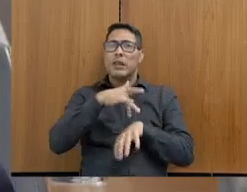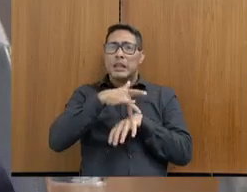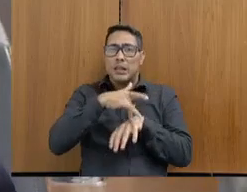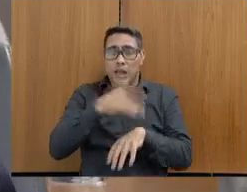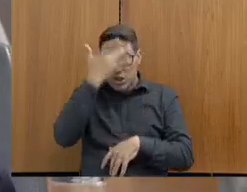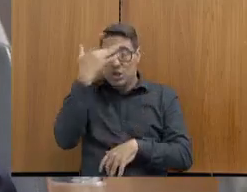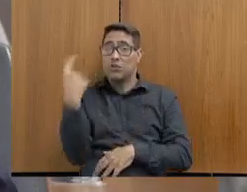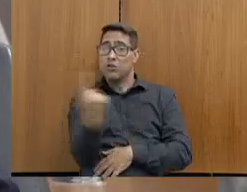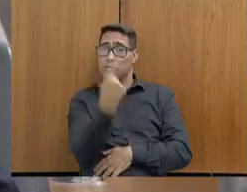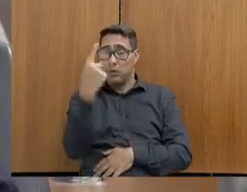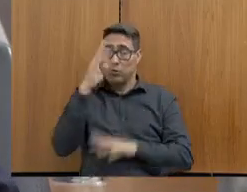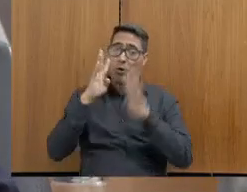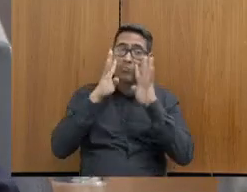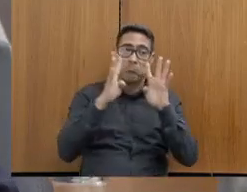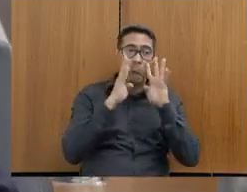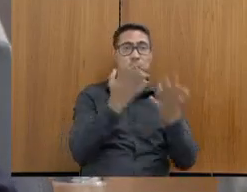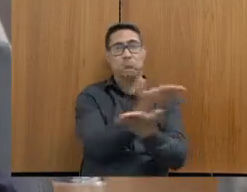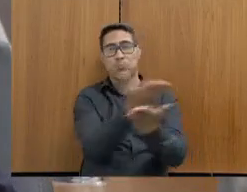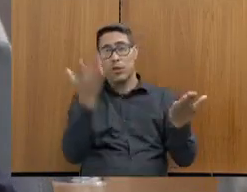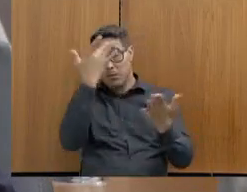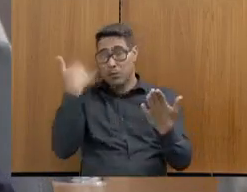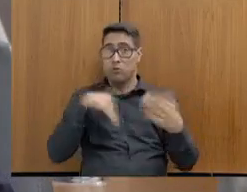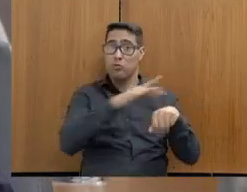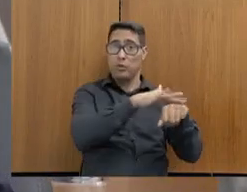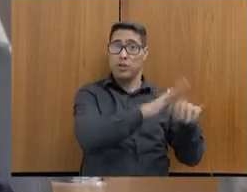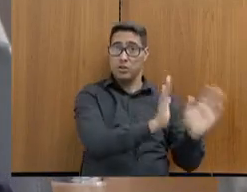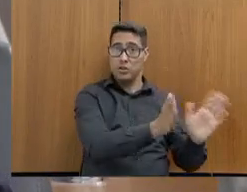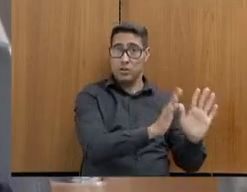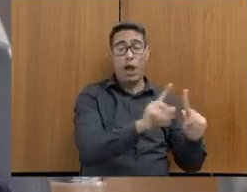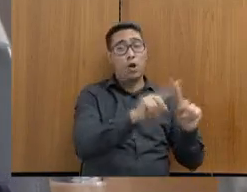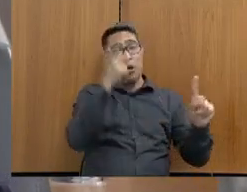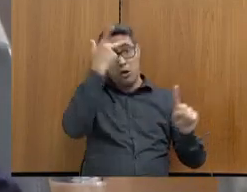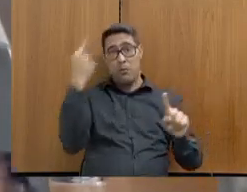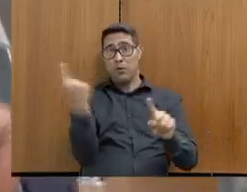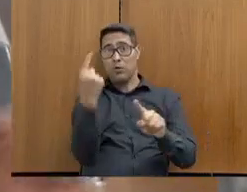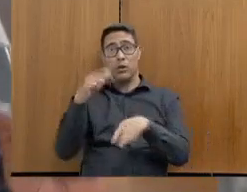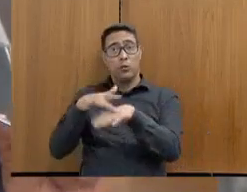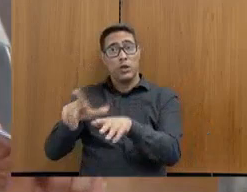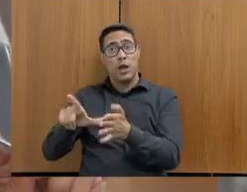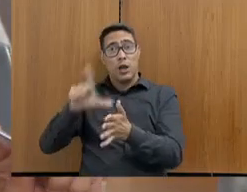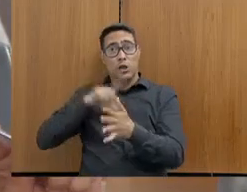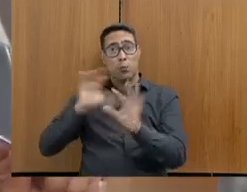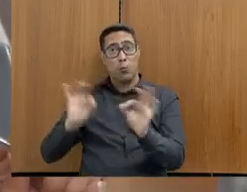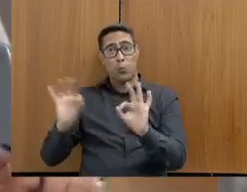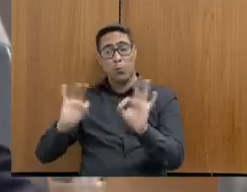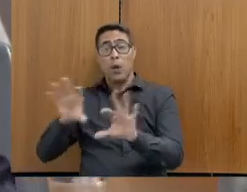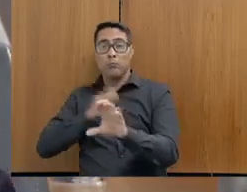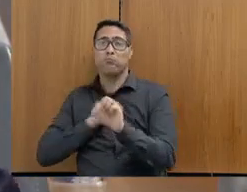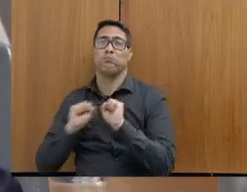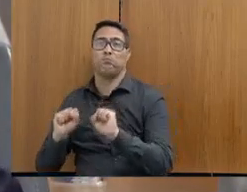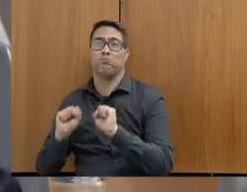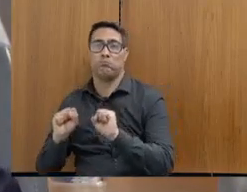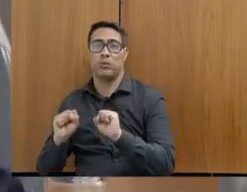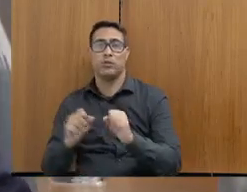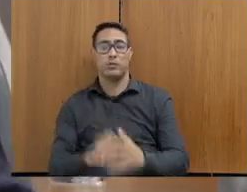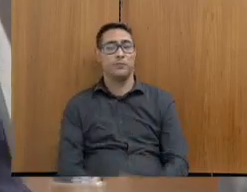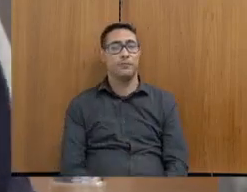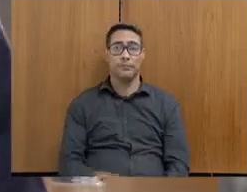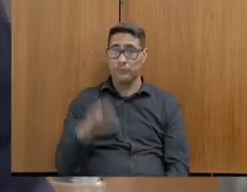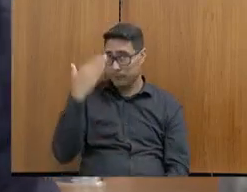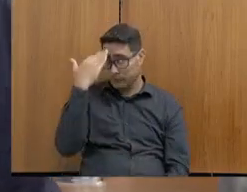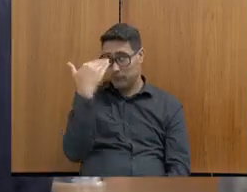então tanto aqueles que estão adoecidos como adoecer gente que não está adoecido e vão adoecer Muito Obrigado